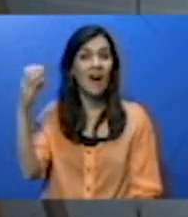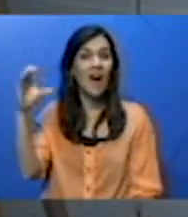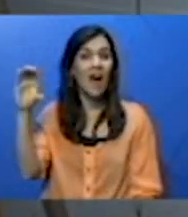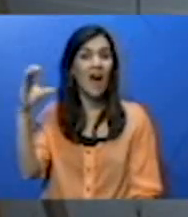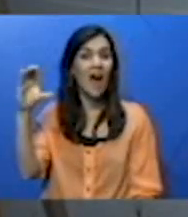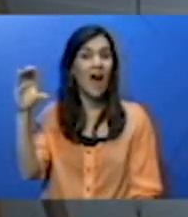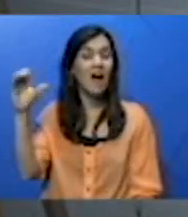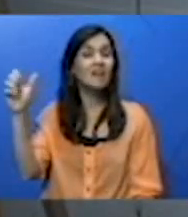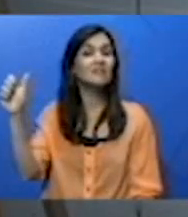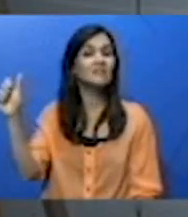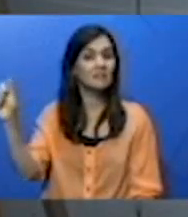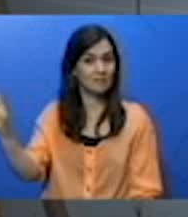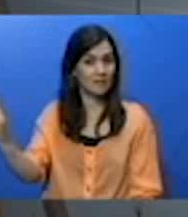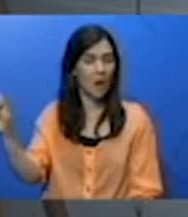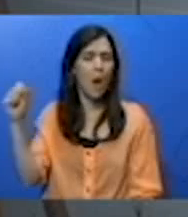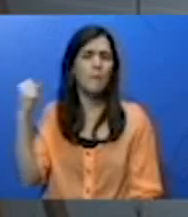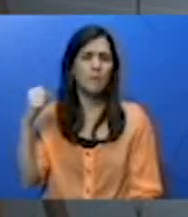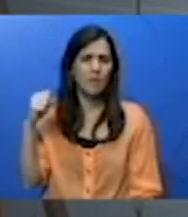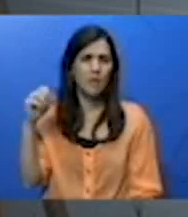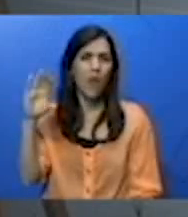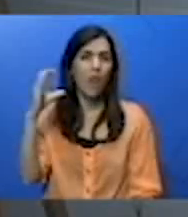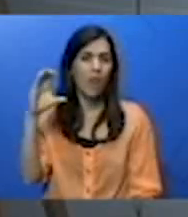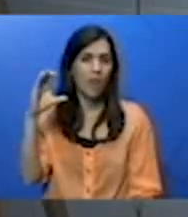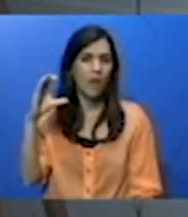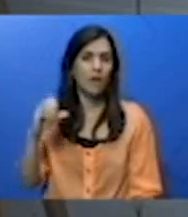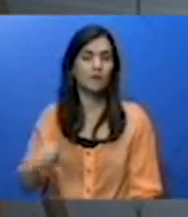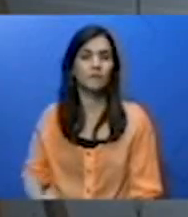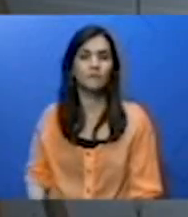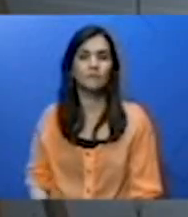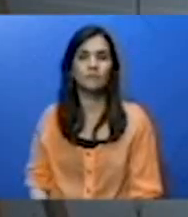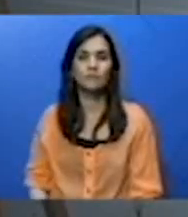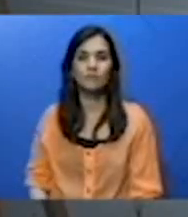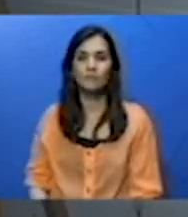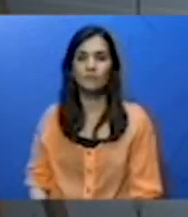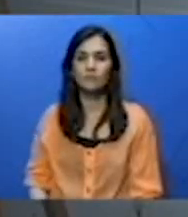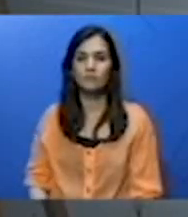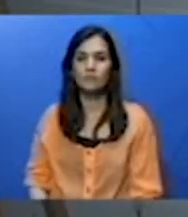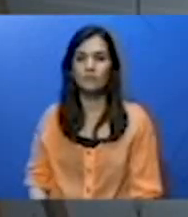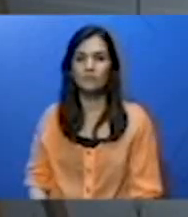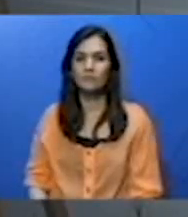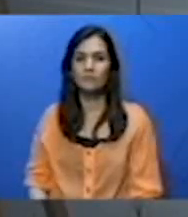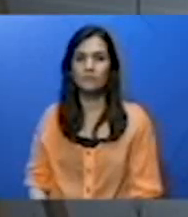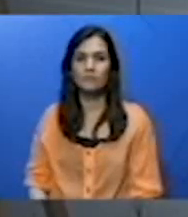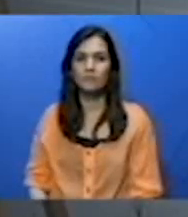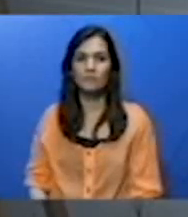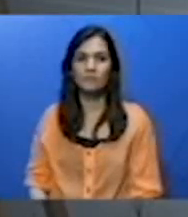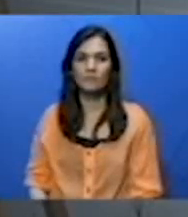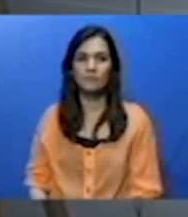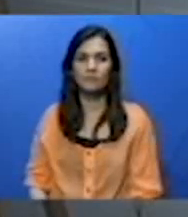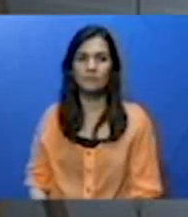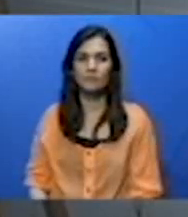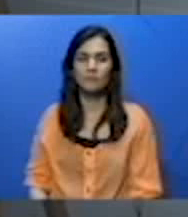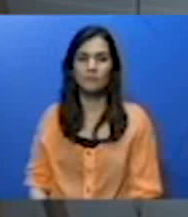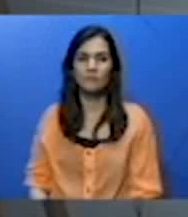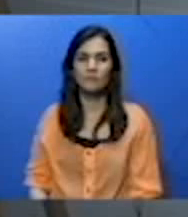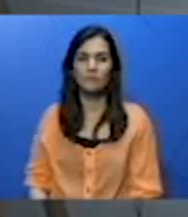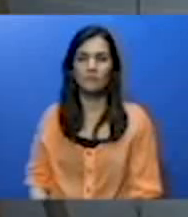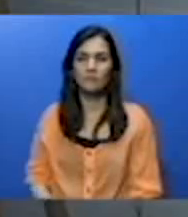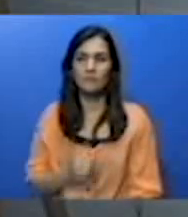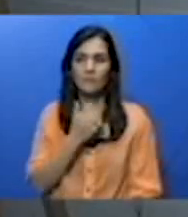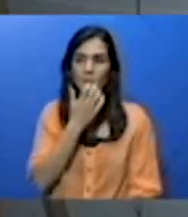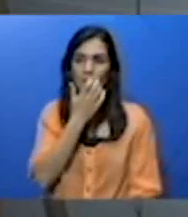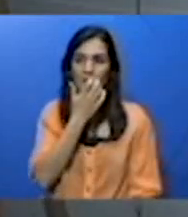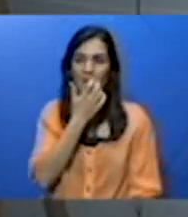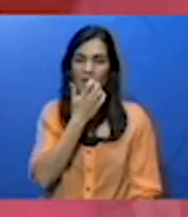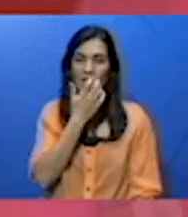C-R-I-1-A-N e C cedilha. Ai, esse eu aprendi. Na verdade, ser criança.